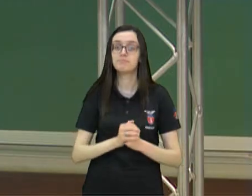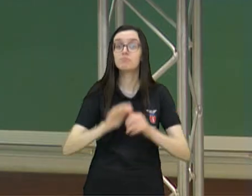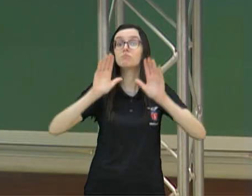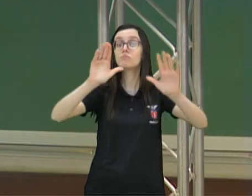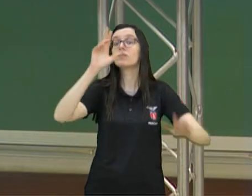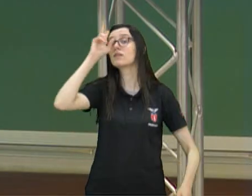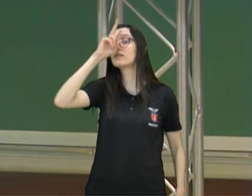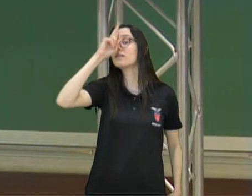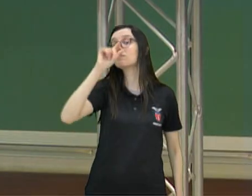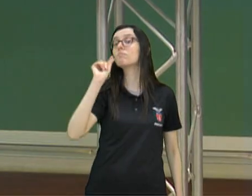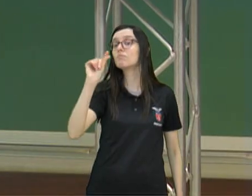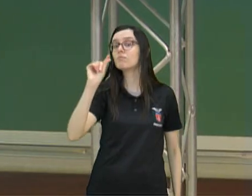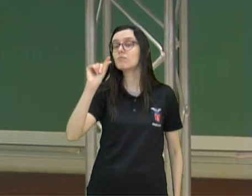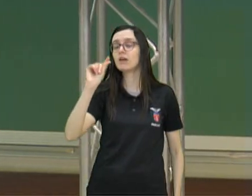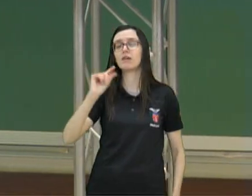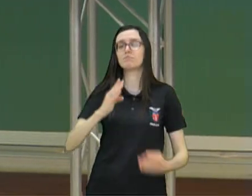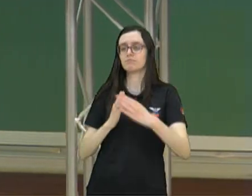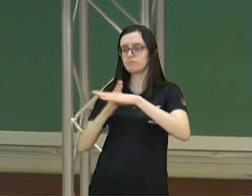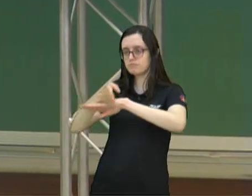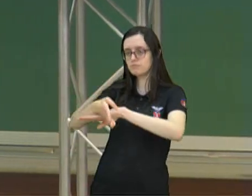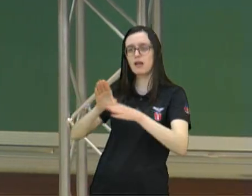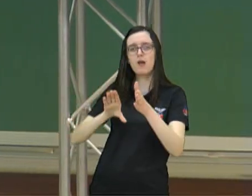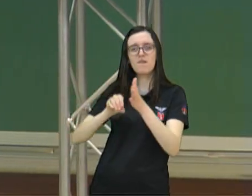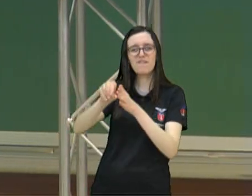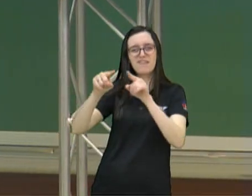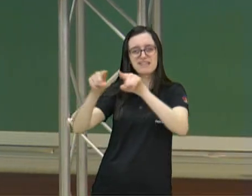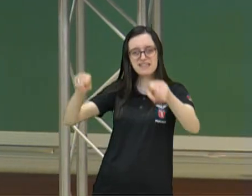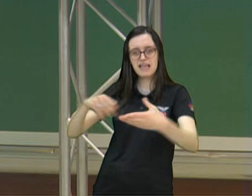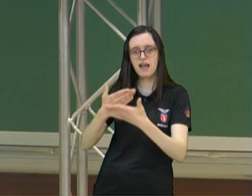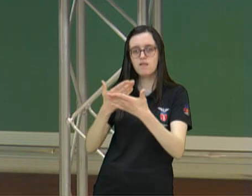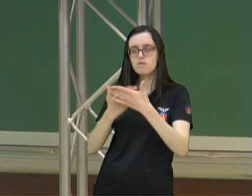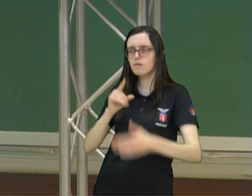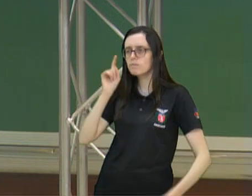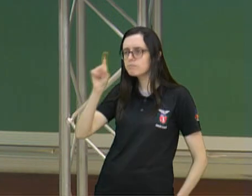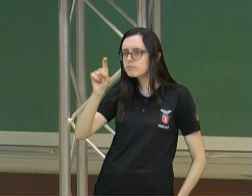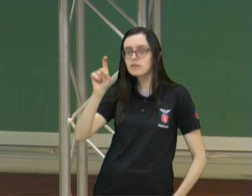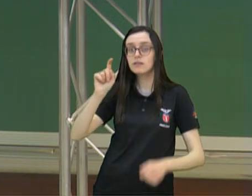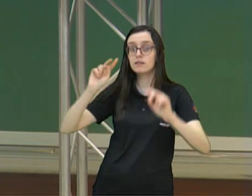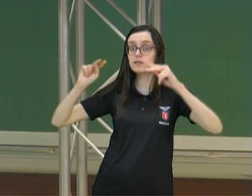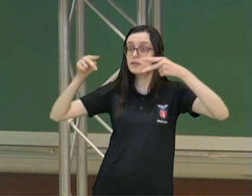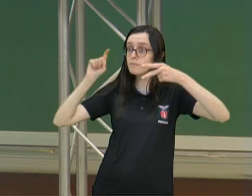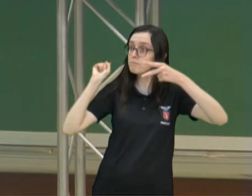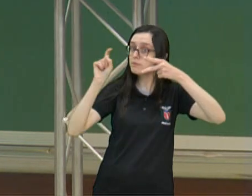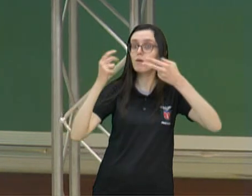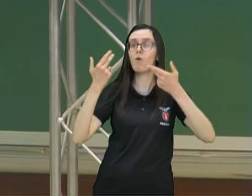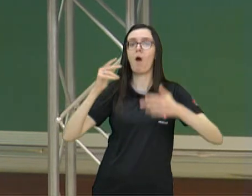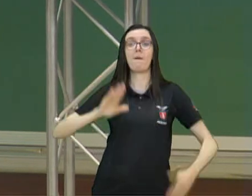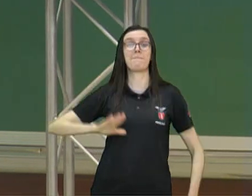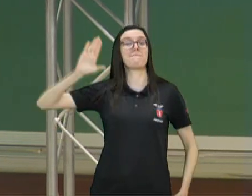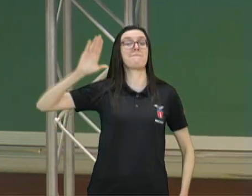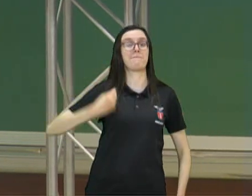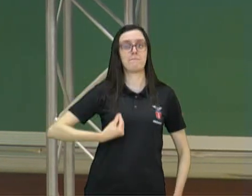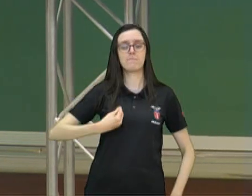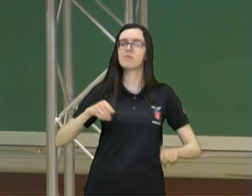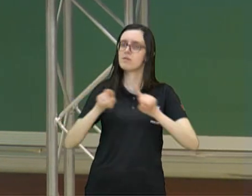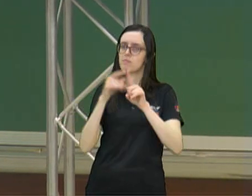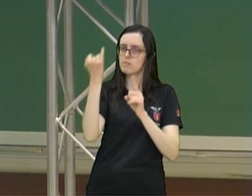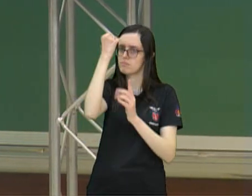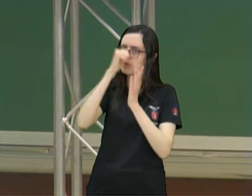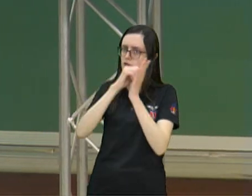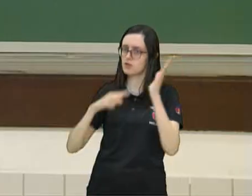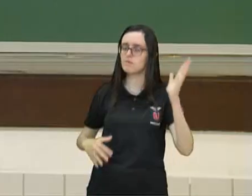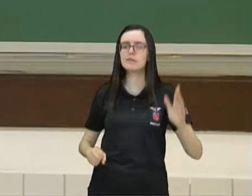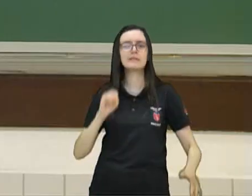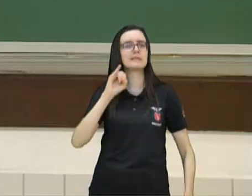Lembrando que ao acessar o Classroom, entrem no link, marquem a presença de vocês e também façam essas atividades.